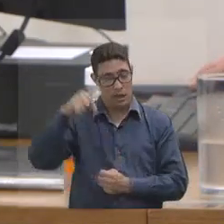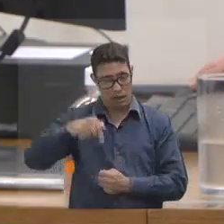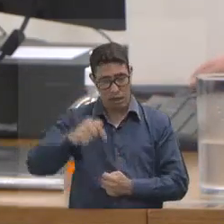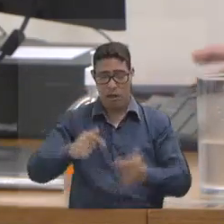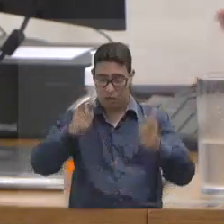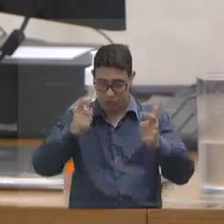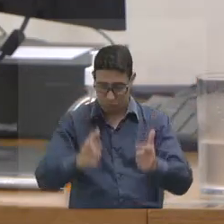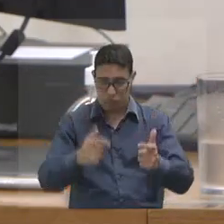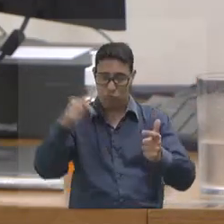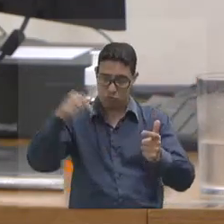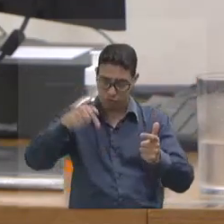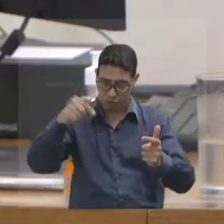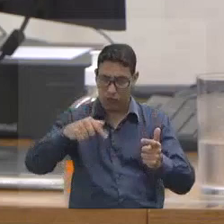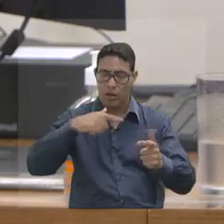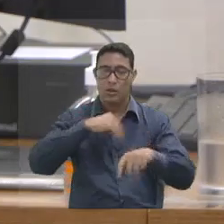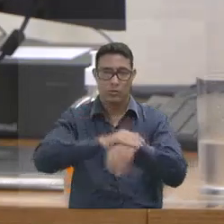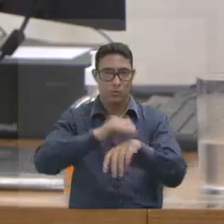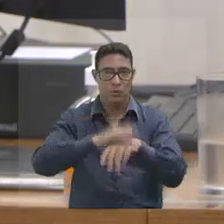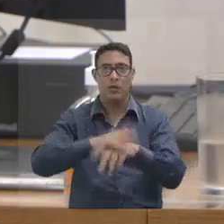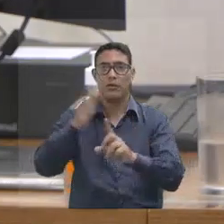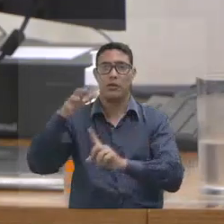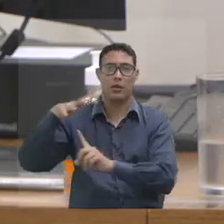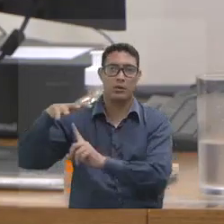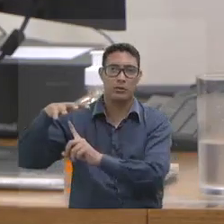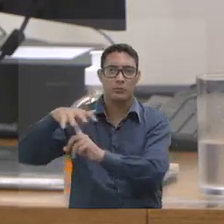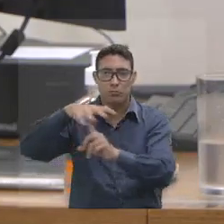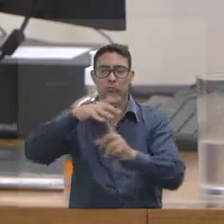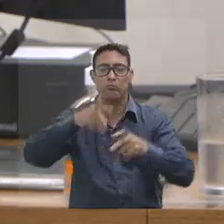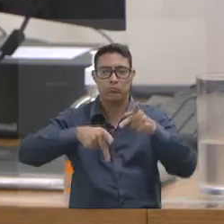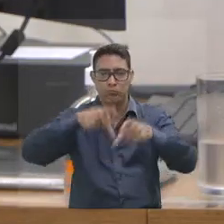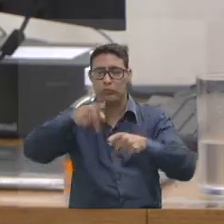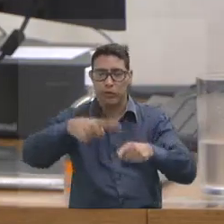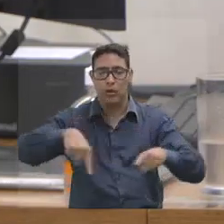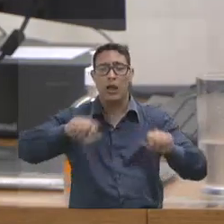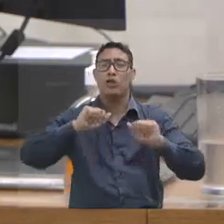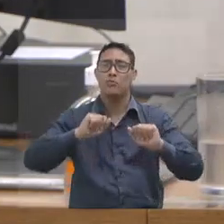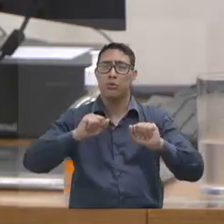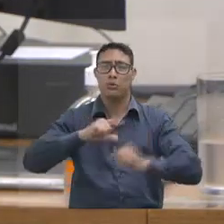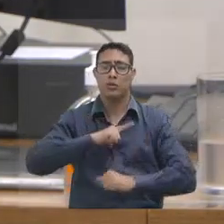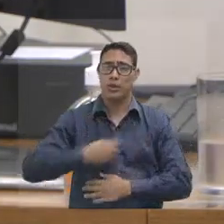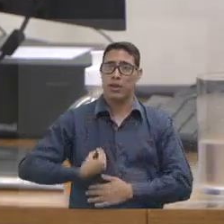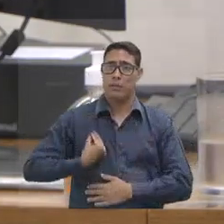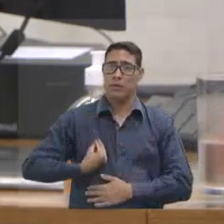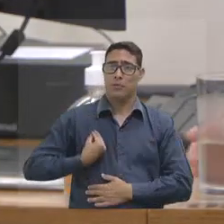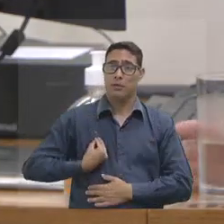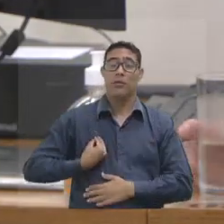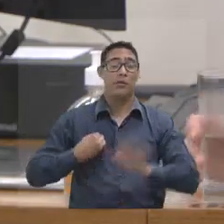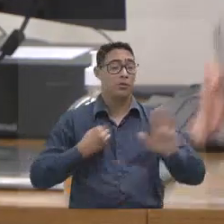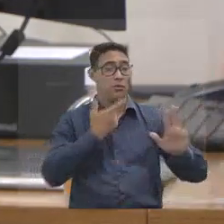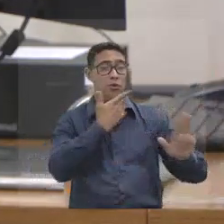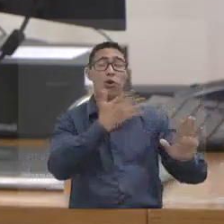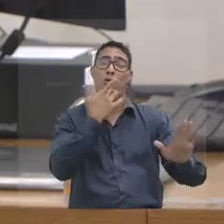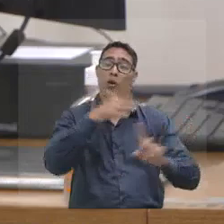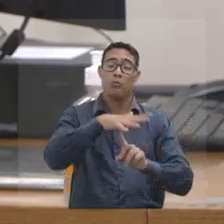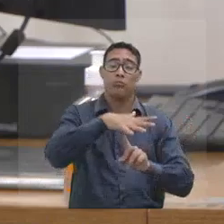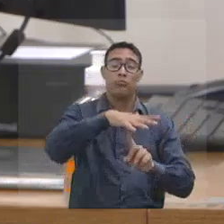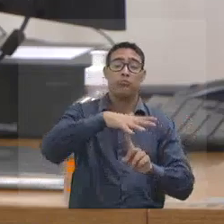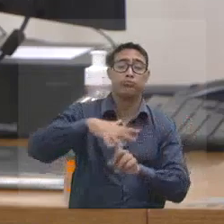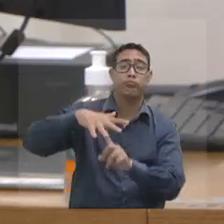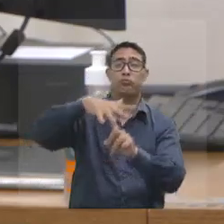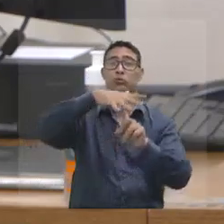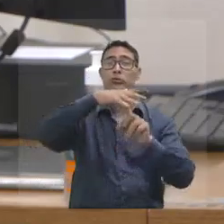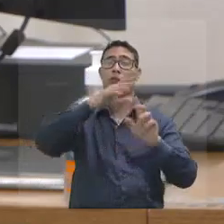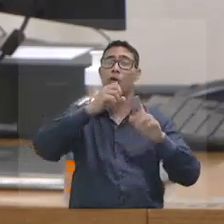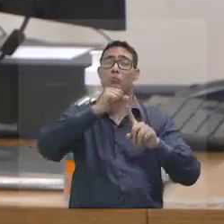que há que a sociedade consegue ter alguma participação Que participação sociedade teve no acompanhamento na fiscalização